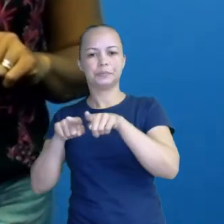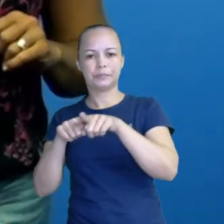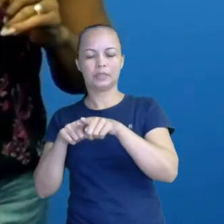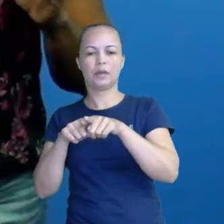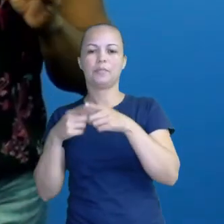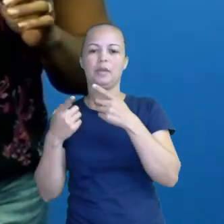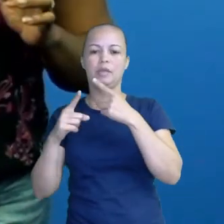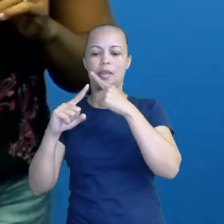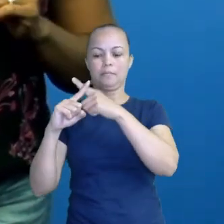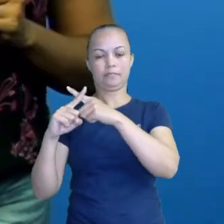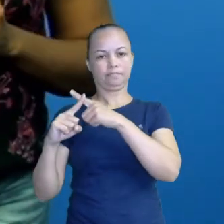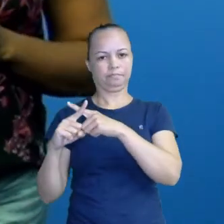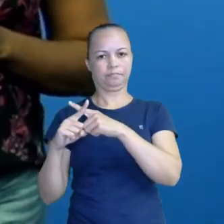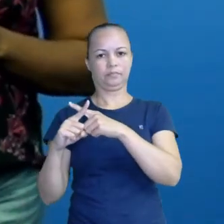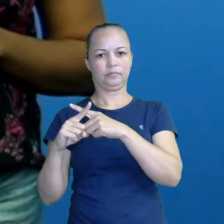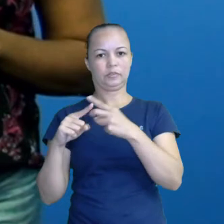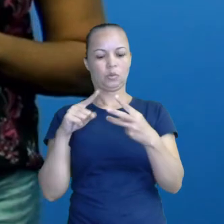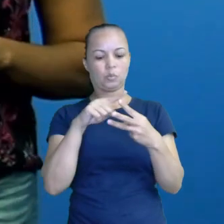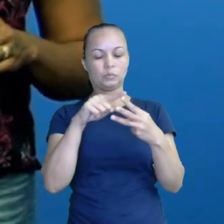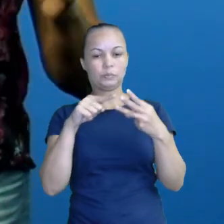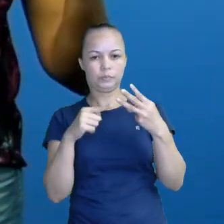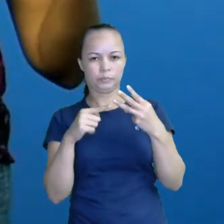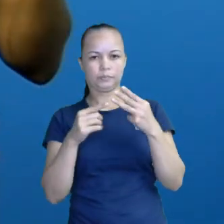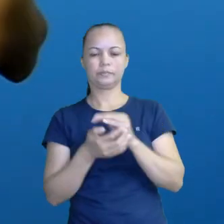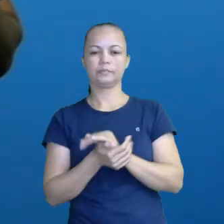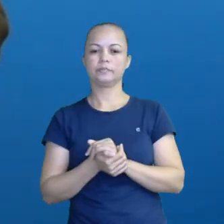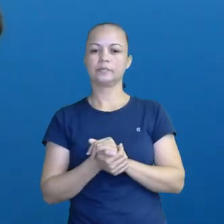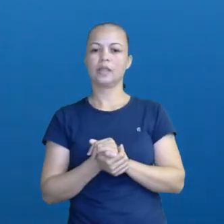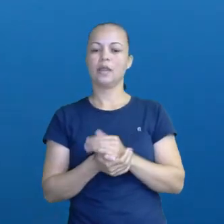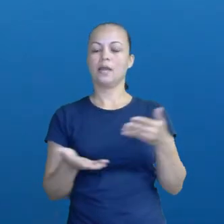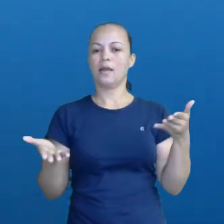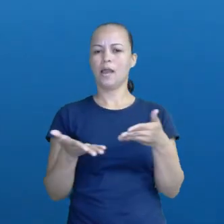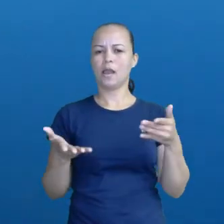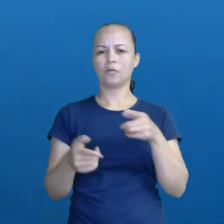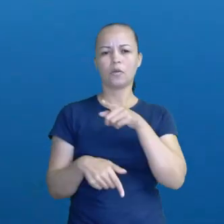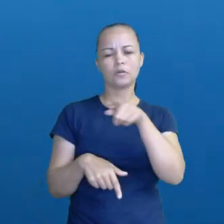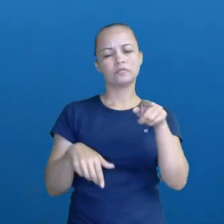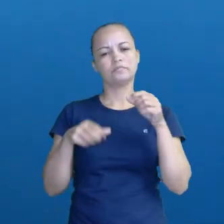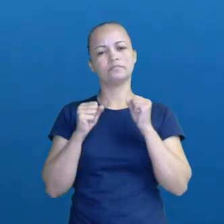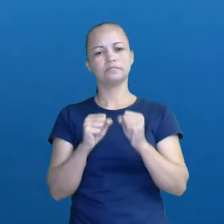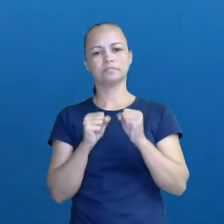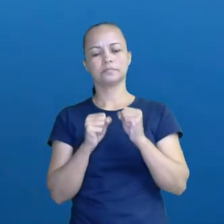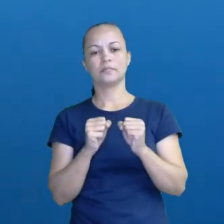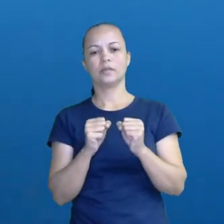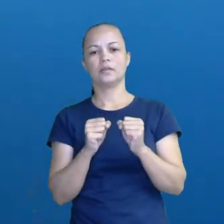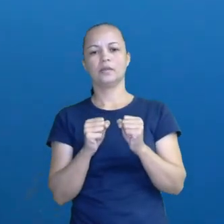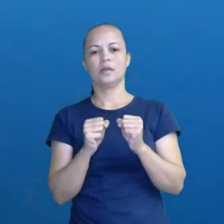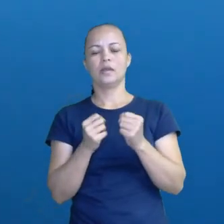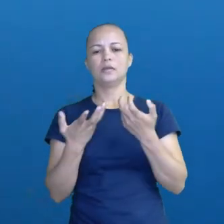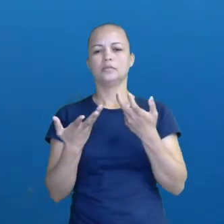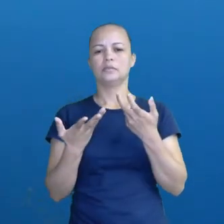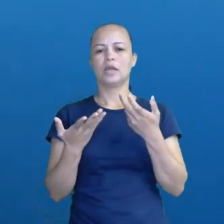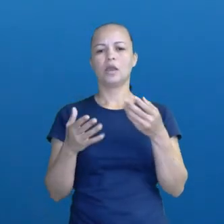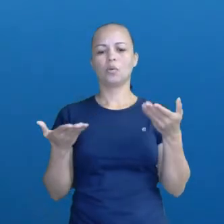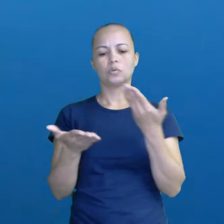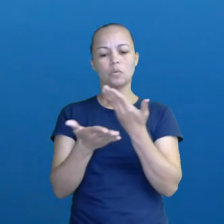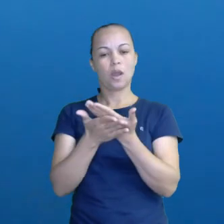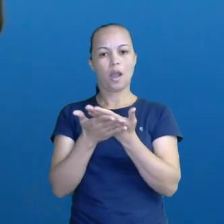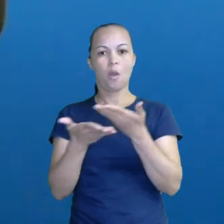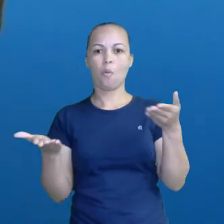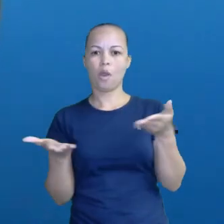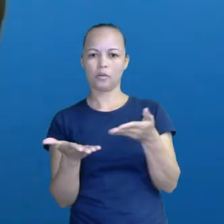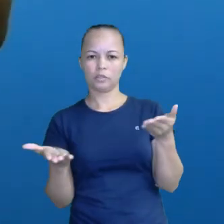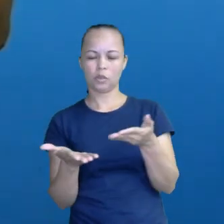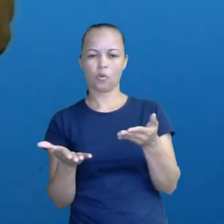também veio a multiplicação e então agora o que você pode fazer de acordo com a nossa aula de